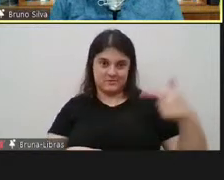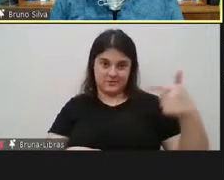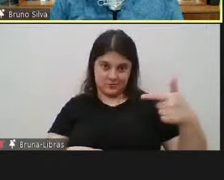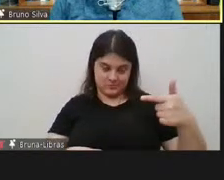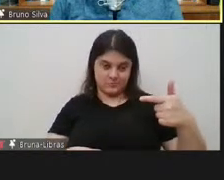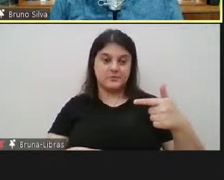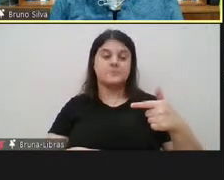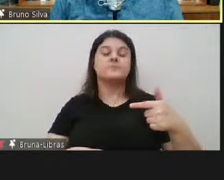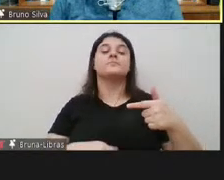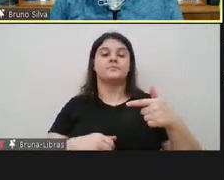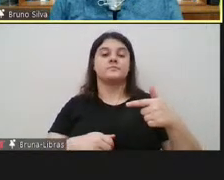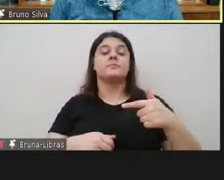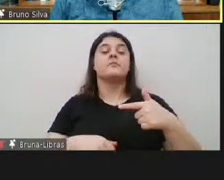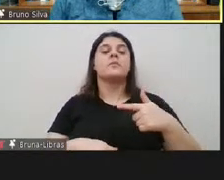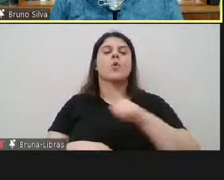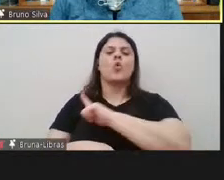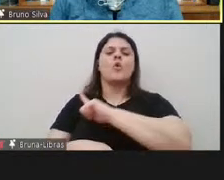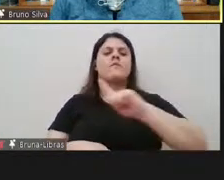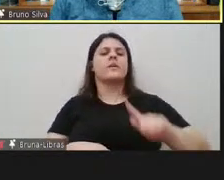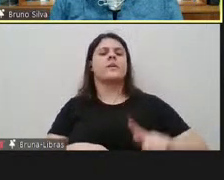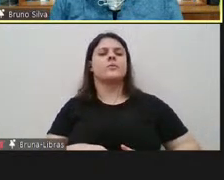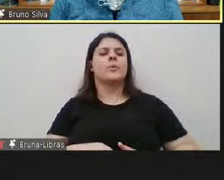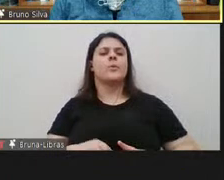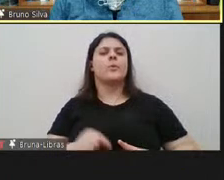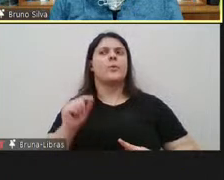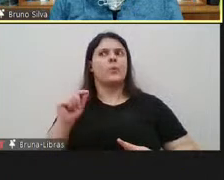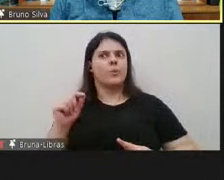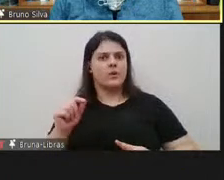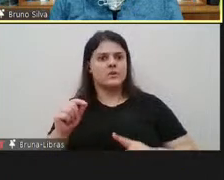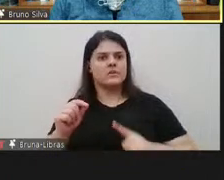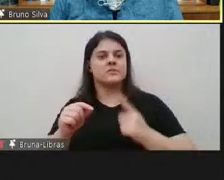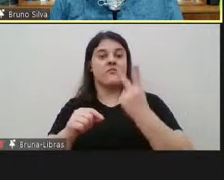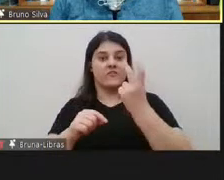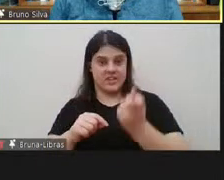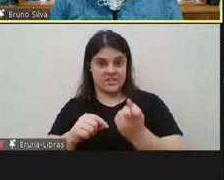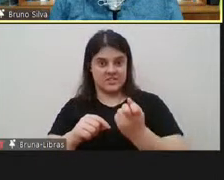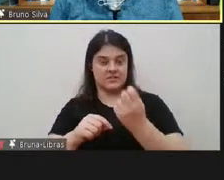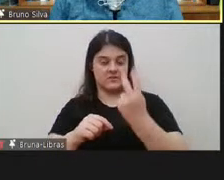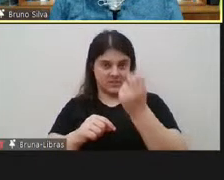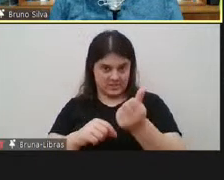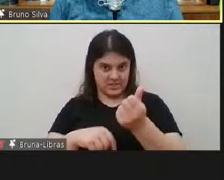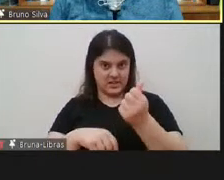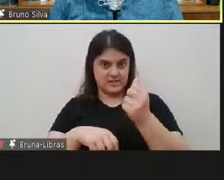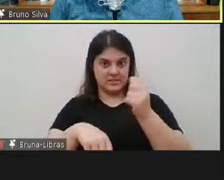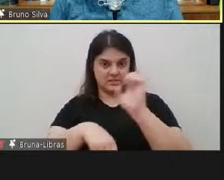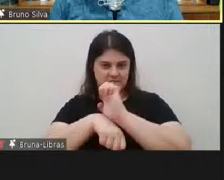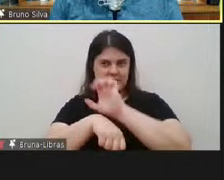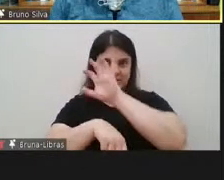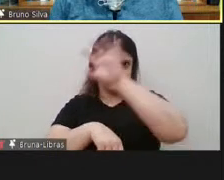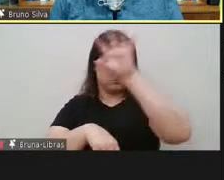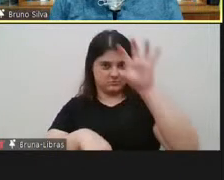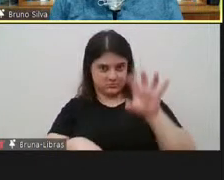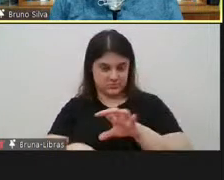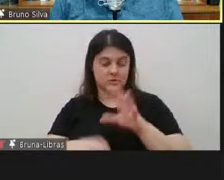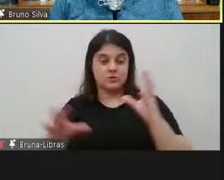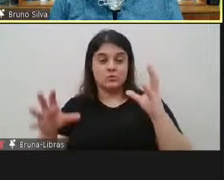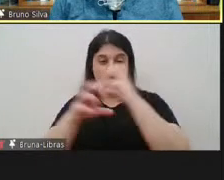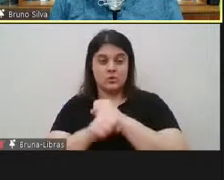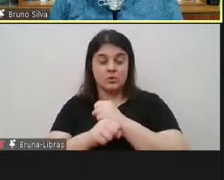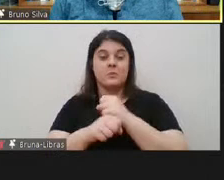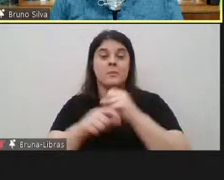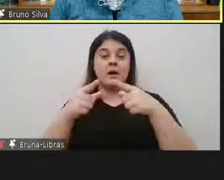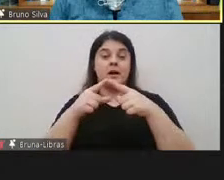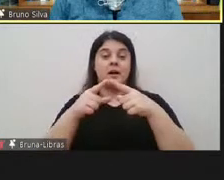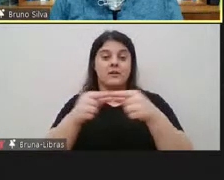quando eu falo em Governador eu tô falando em 26 governadores mais um que é o distrito federal 27